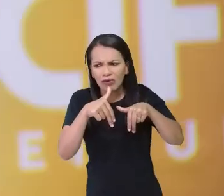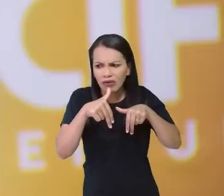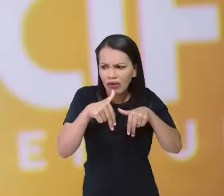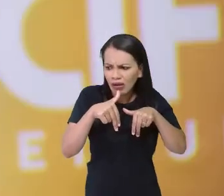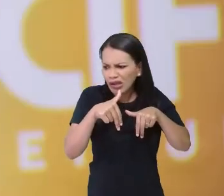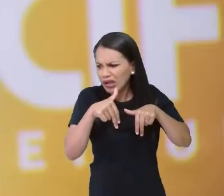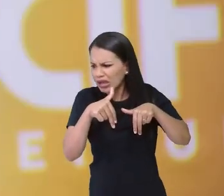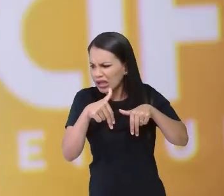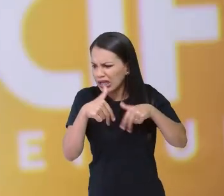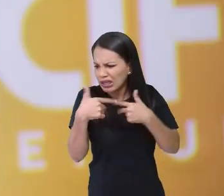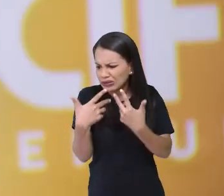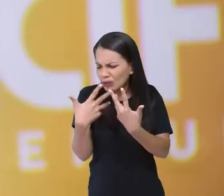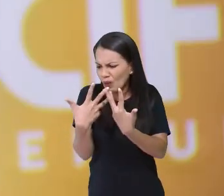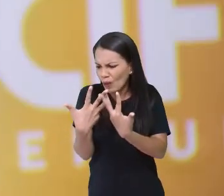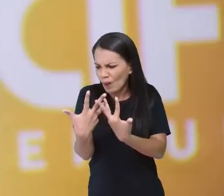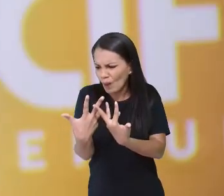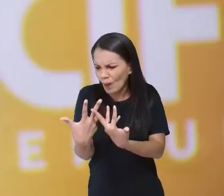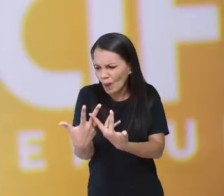terrível.